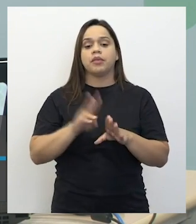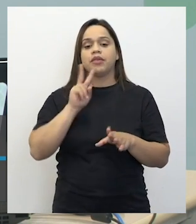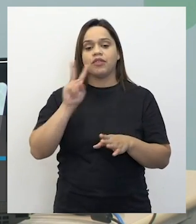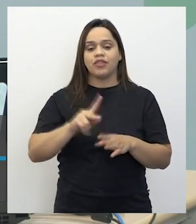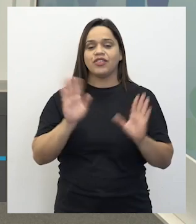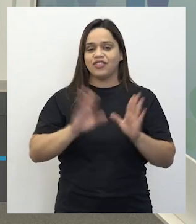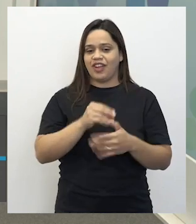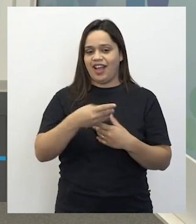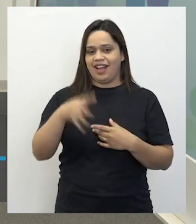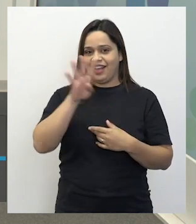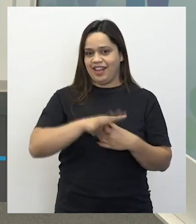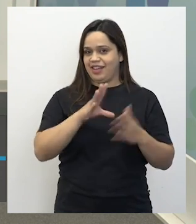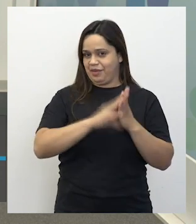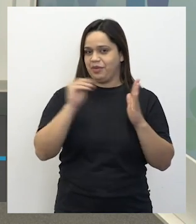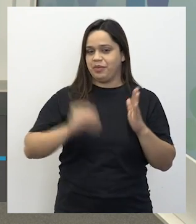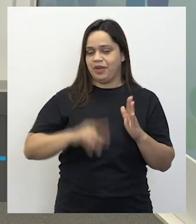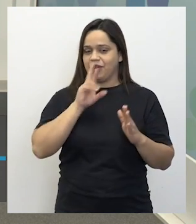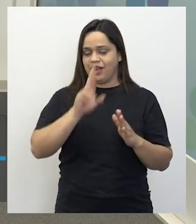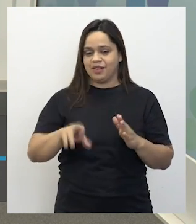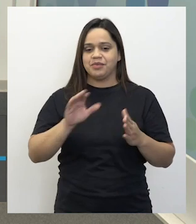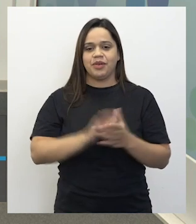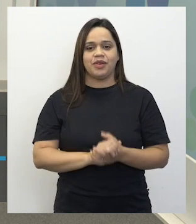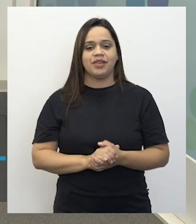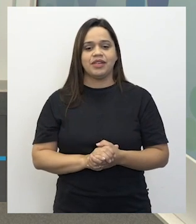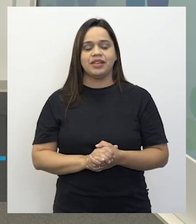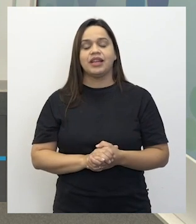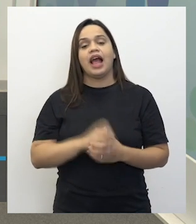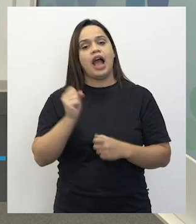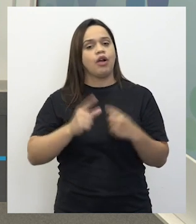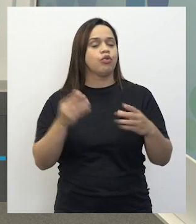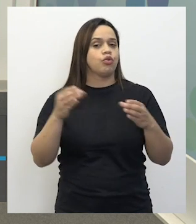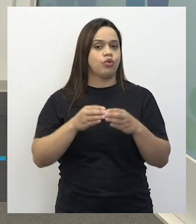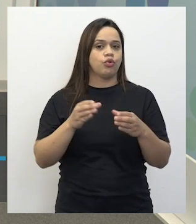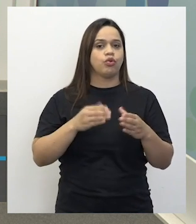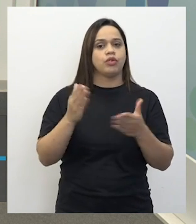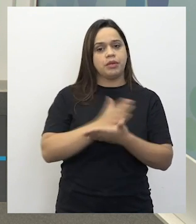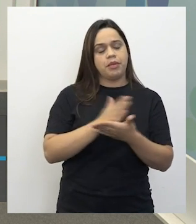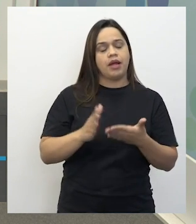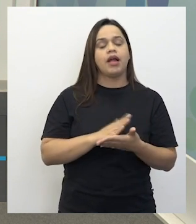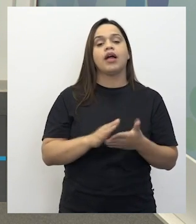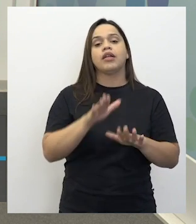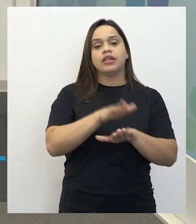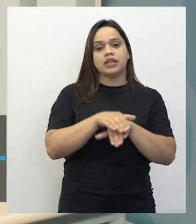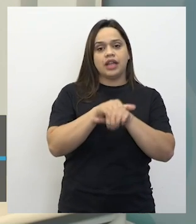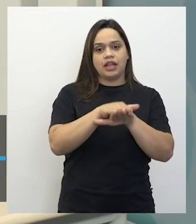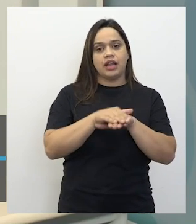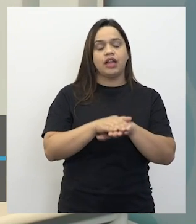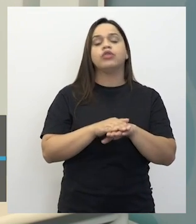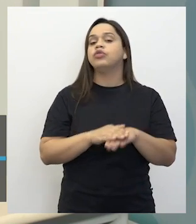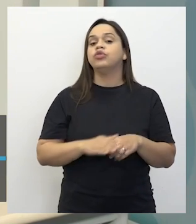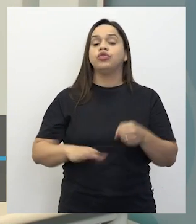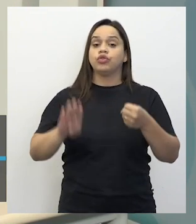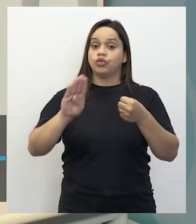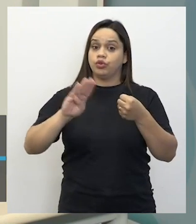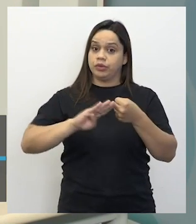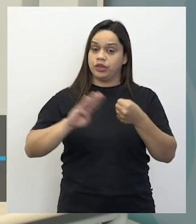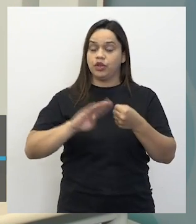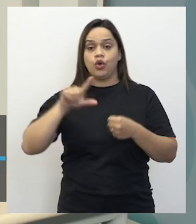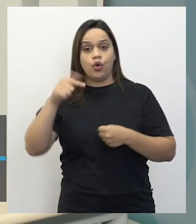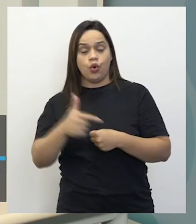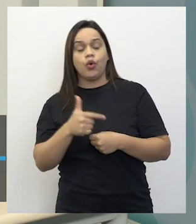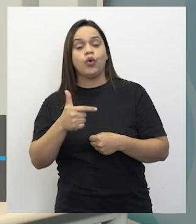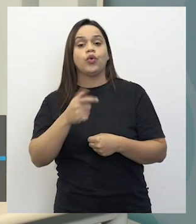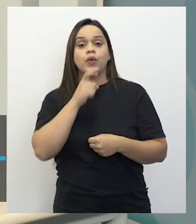gabarito. Alguns foram colocando separados, né? Tartaruga substantivo, alguns colocaram verde, outros